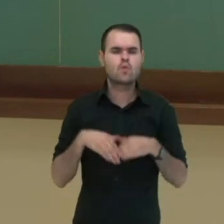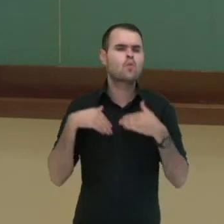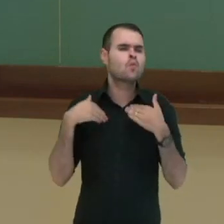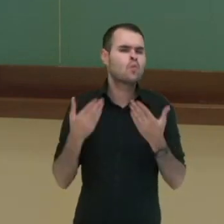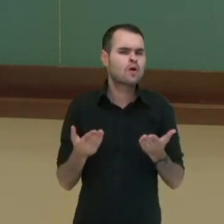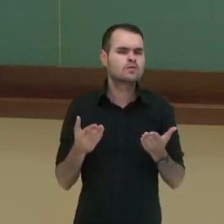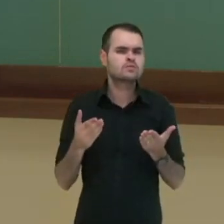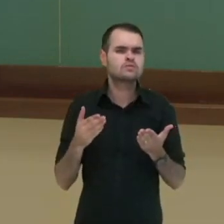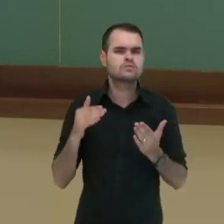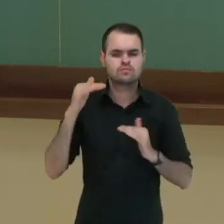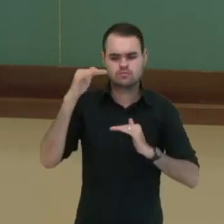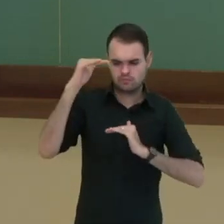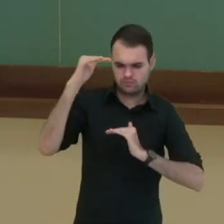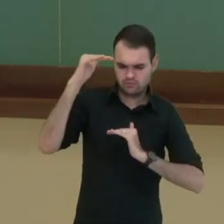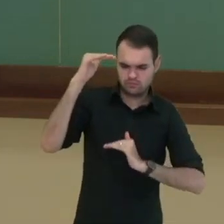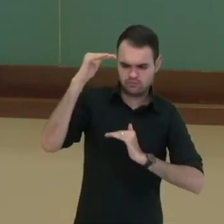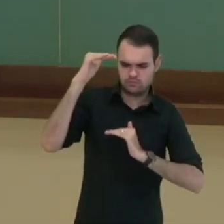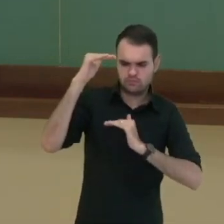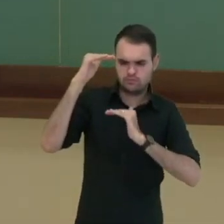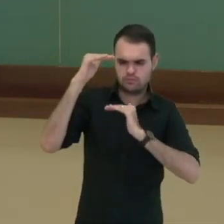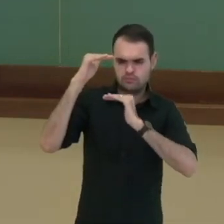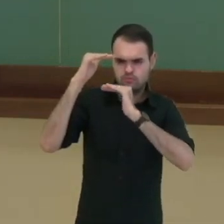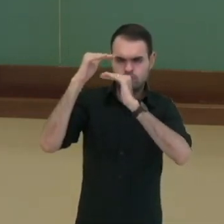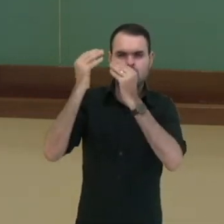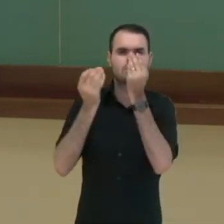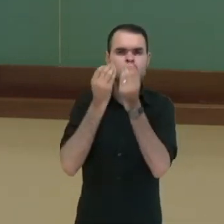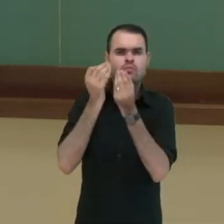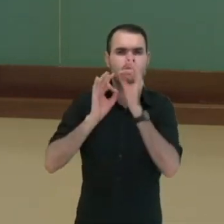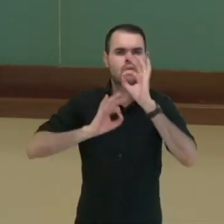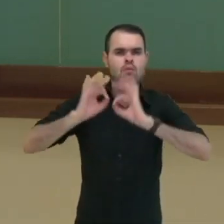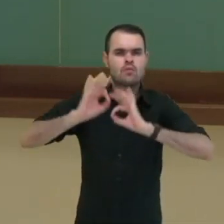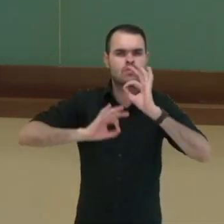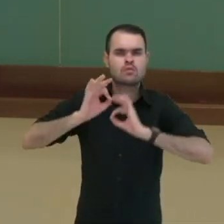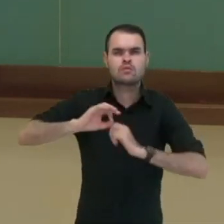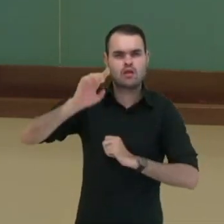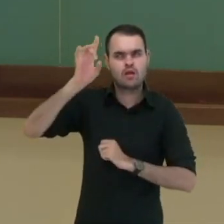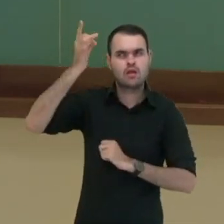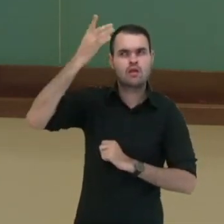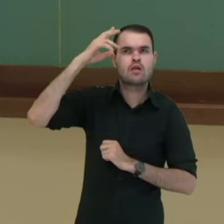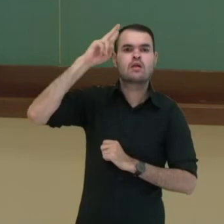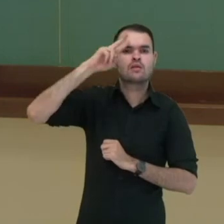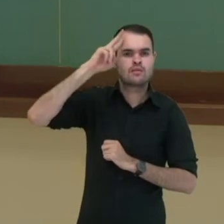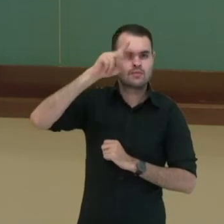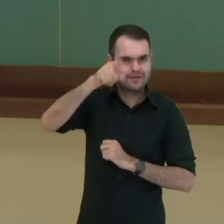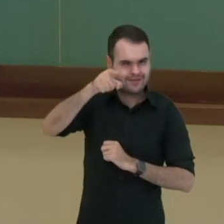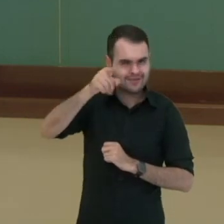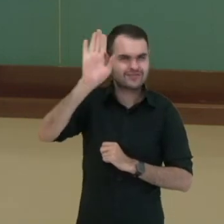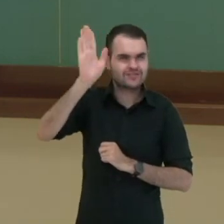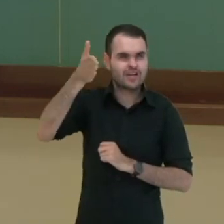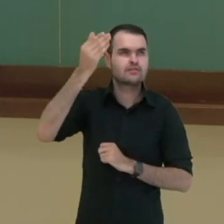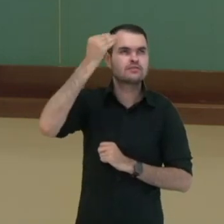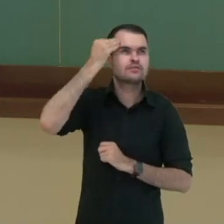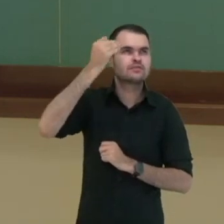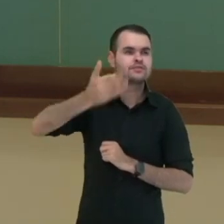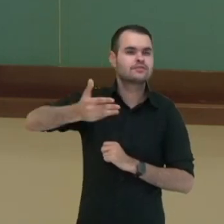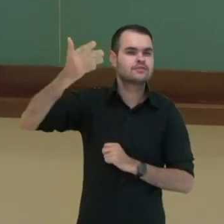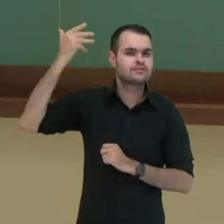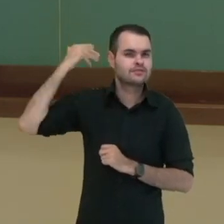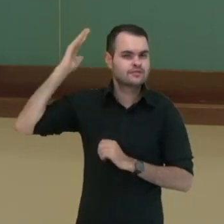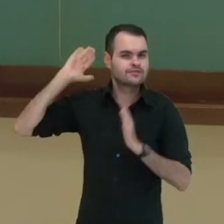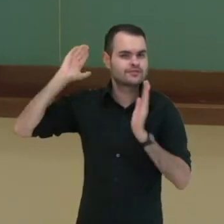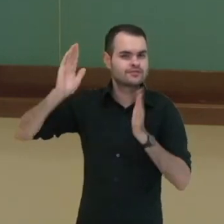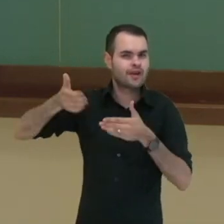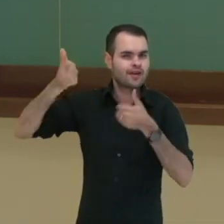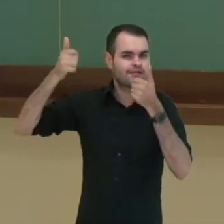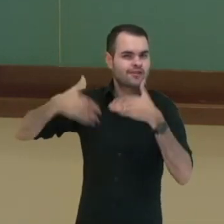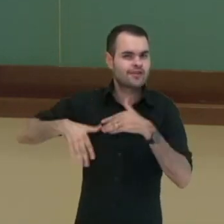os níveis de organização dos seres vivos? Ah, já se lembrou, né? Já veio na tua mente lá a